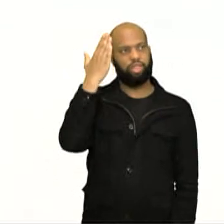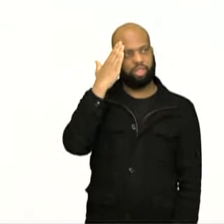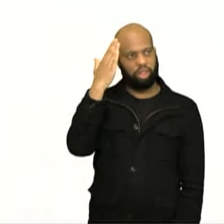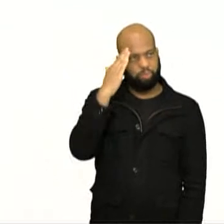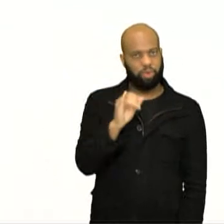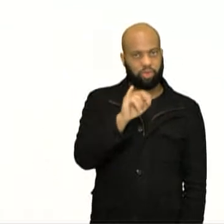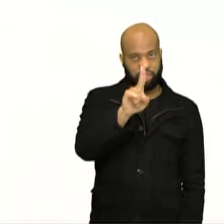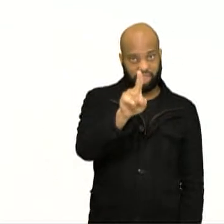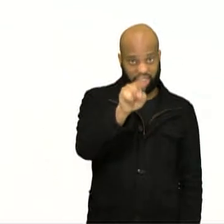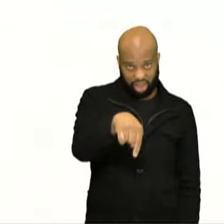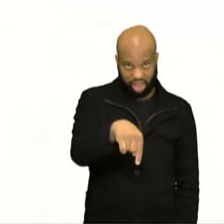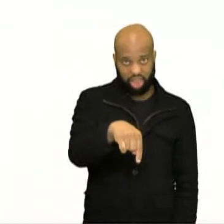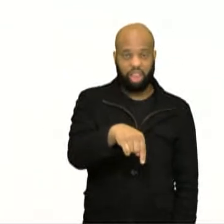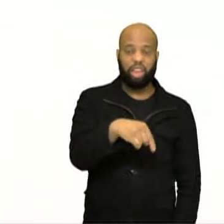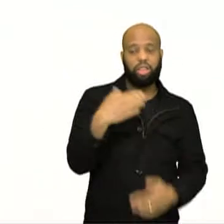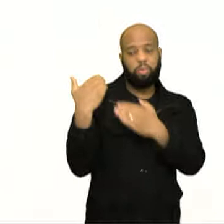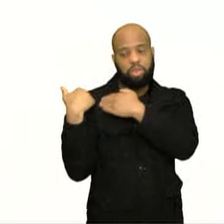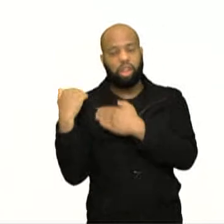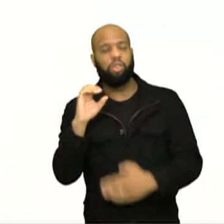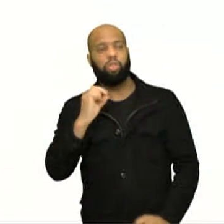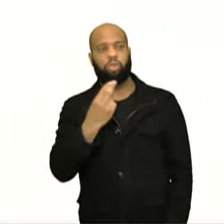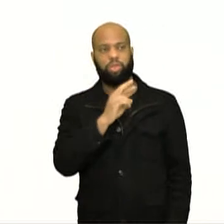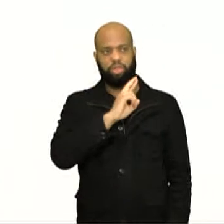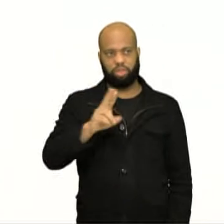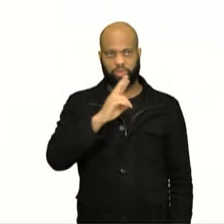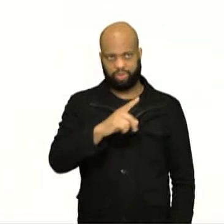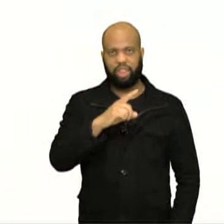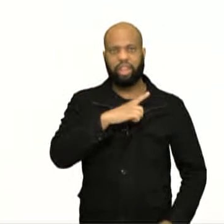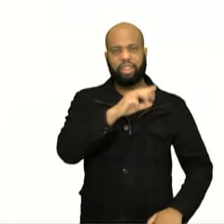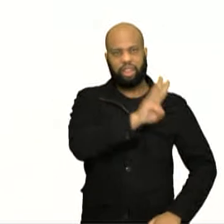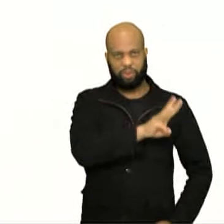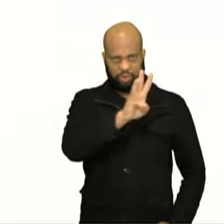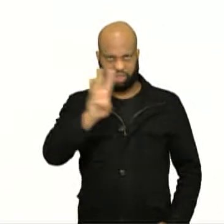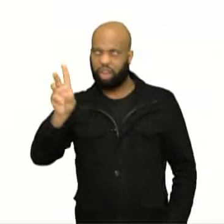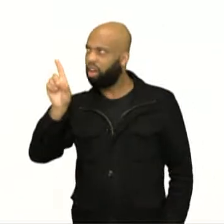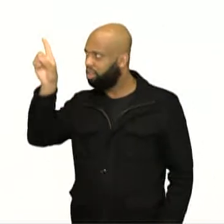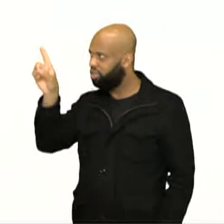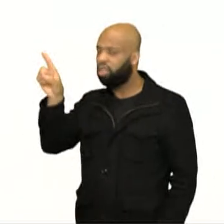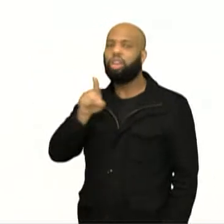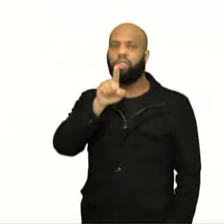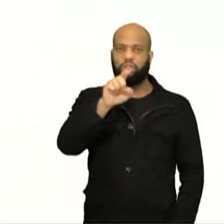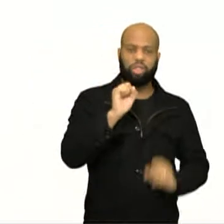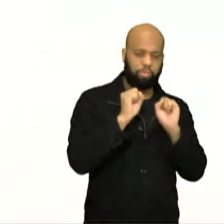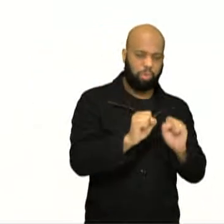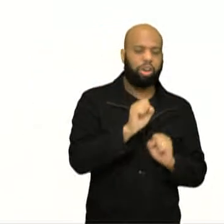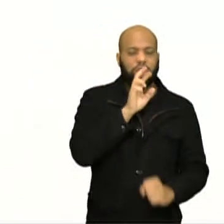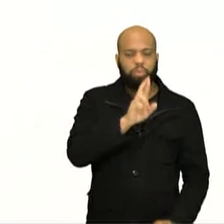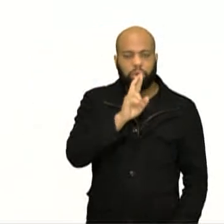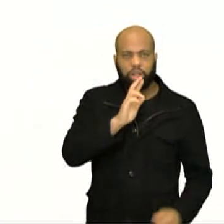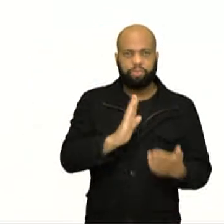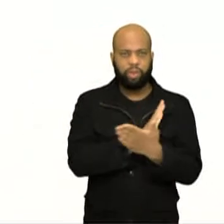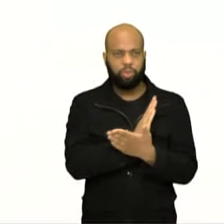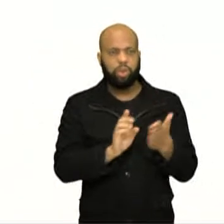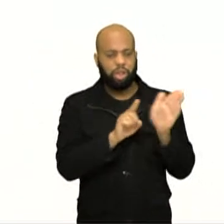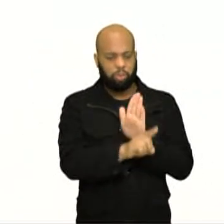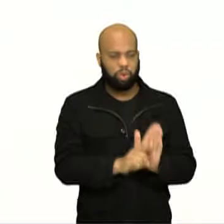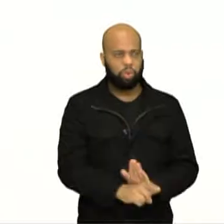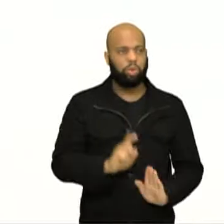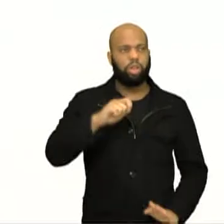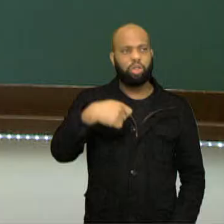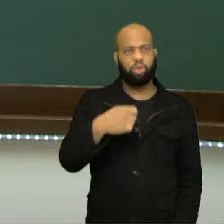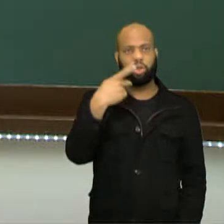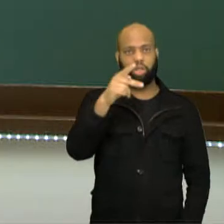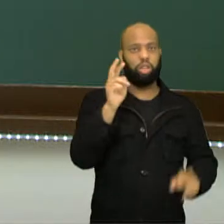aí no canto da sua tela, você vai ser levado para esse site e você pode responder algumas questõezinhas ali sobre a